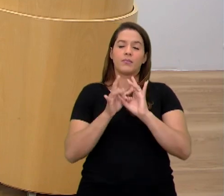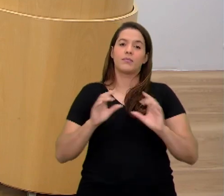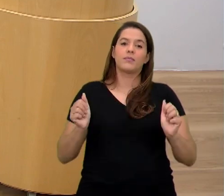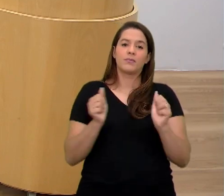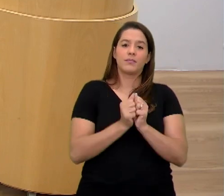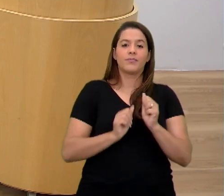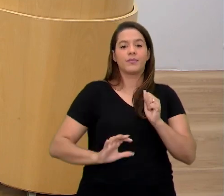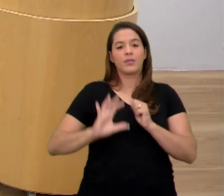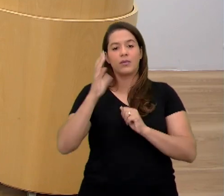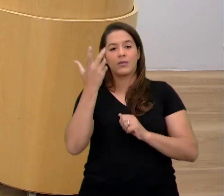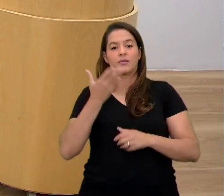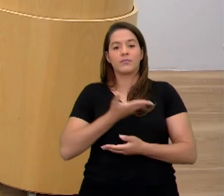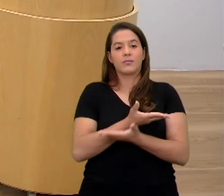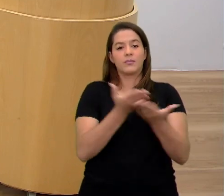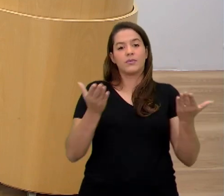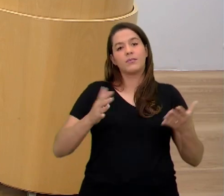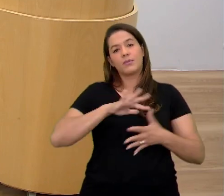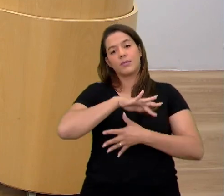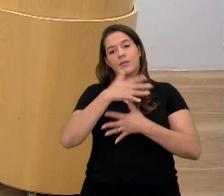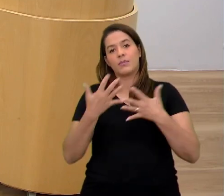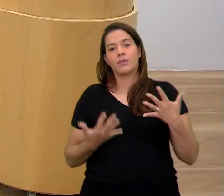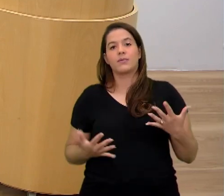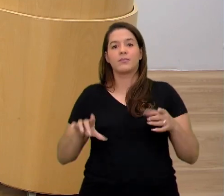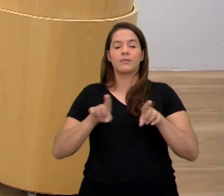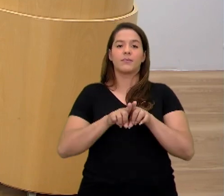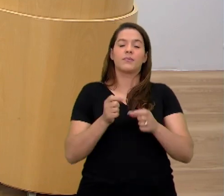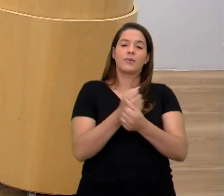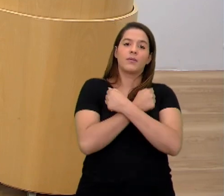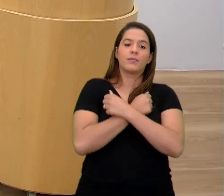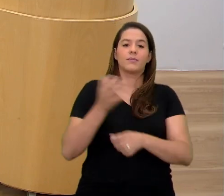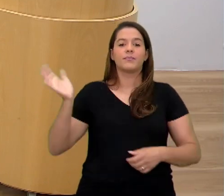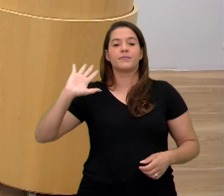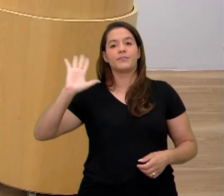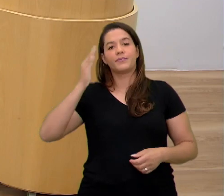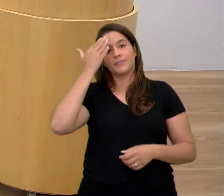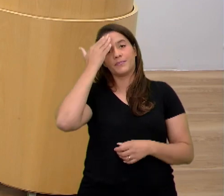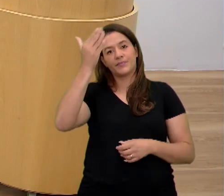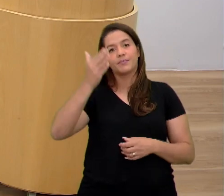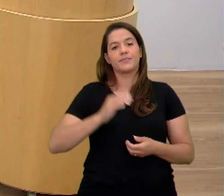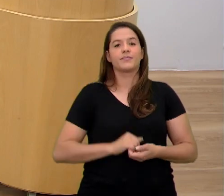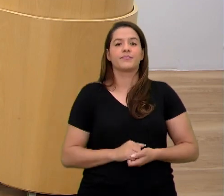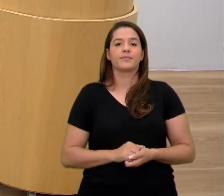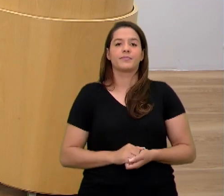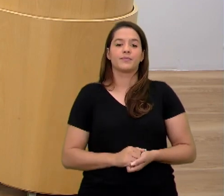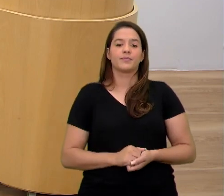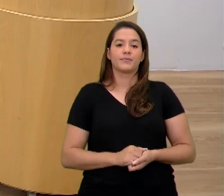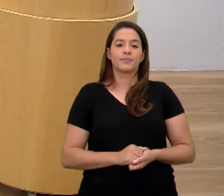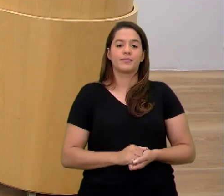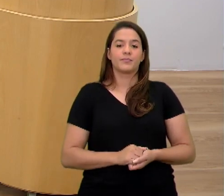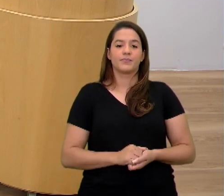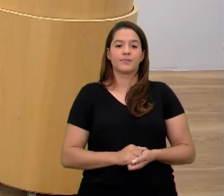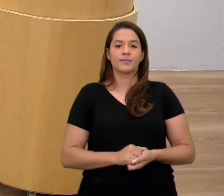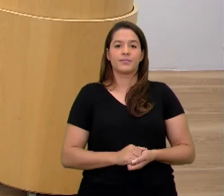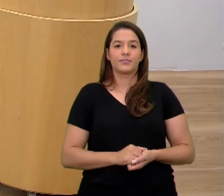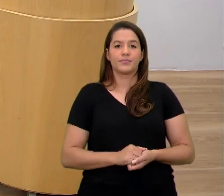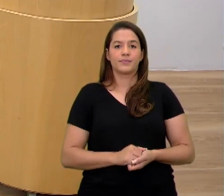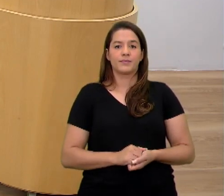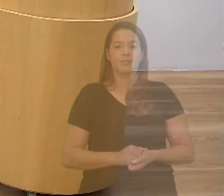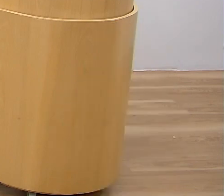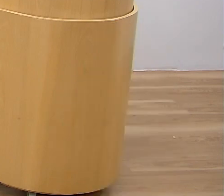aconteça redondinha aí, pessoal das Libras. Valeu, um abraço, obrigado e até a próxima aula. Tchau, tchau.